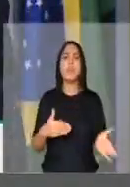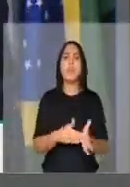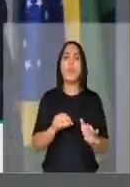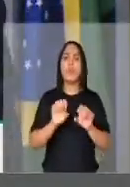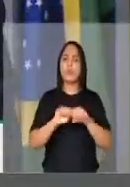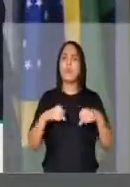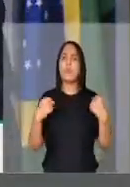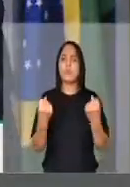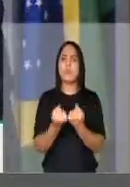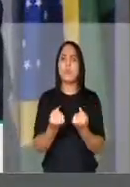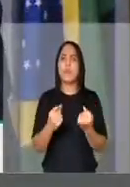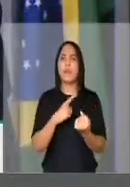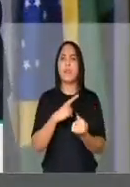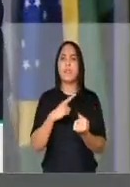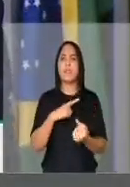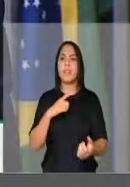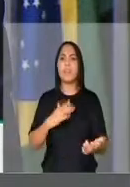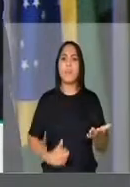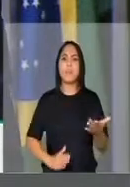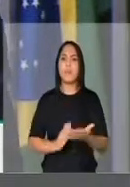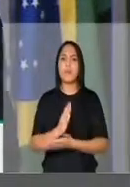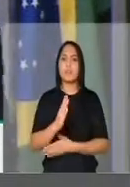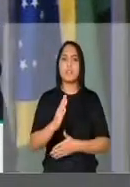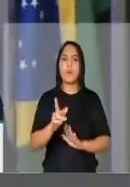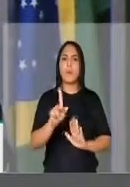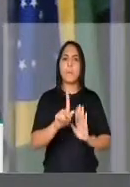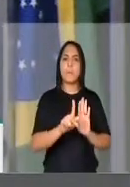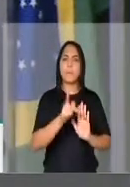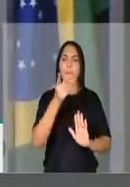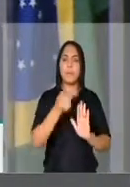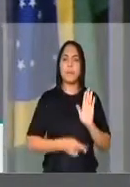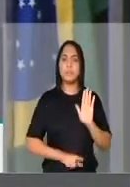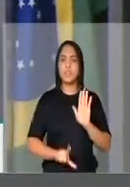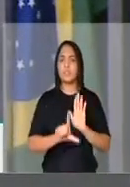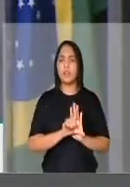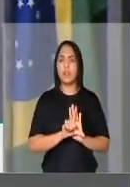lamentavelmente um projeto de lei que